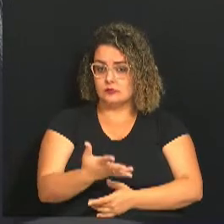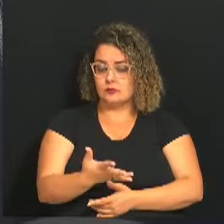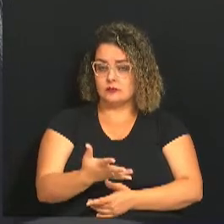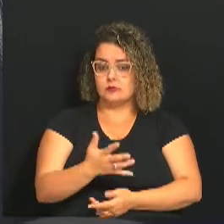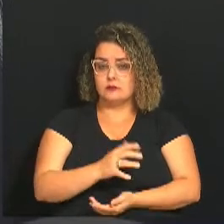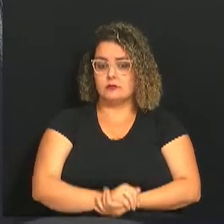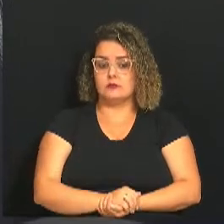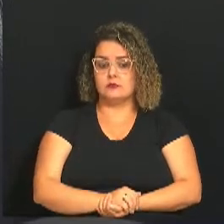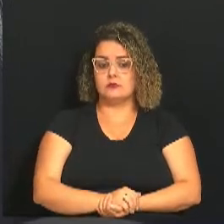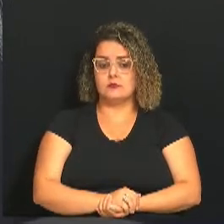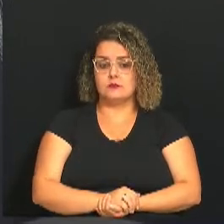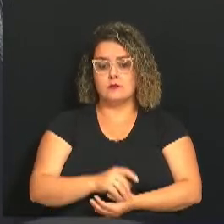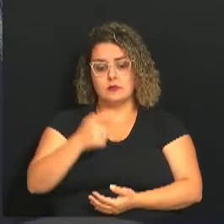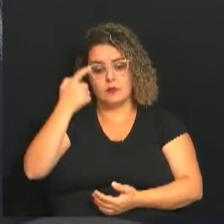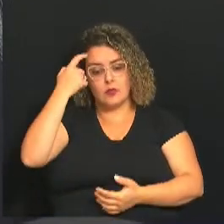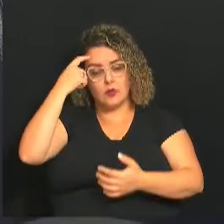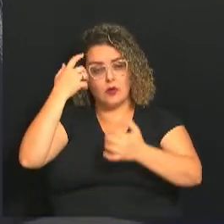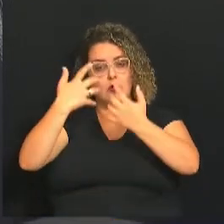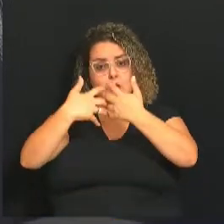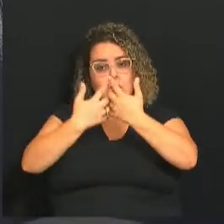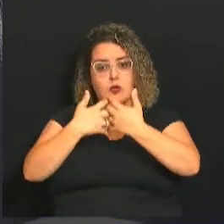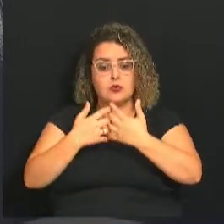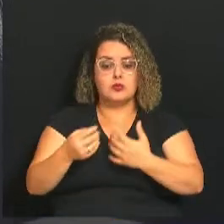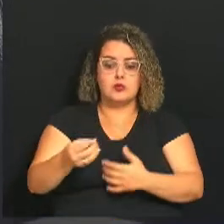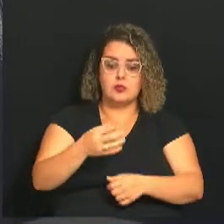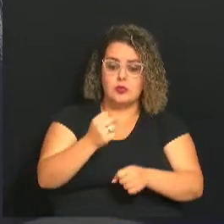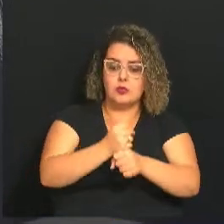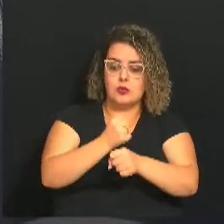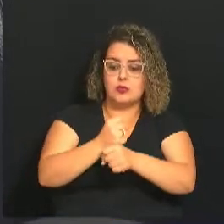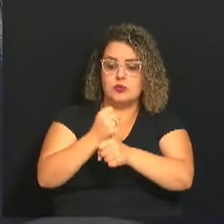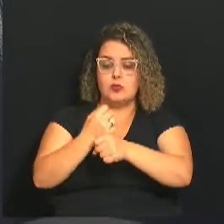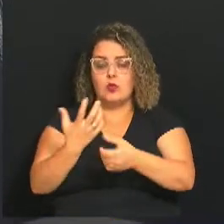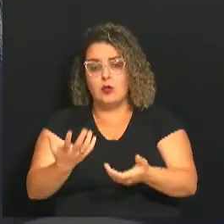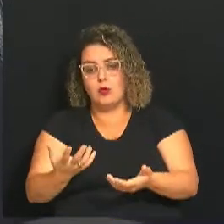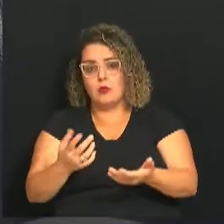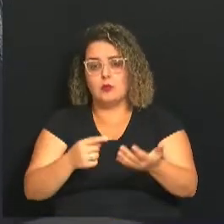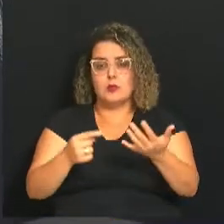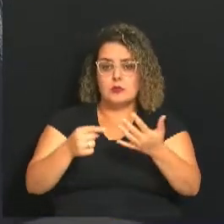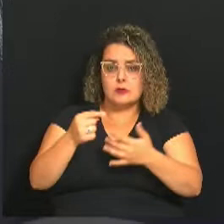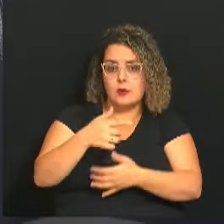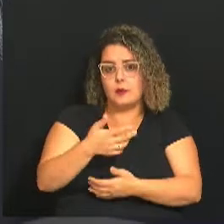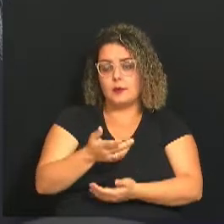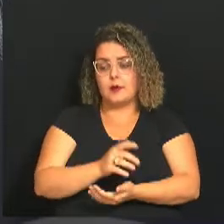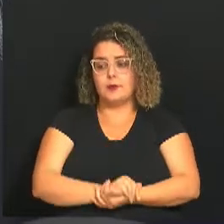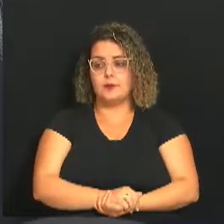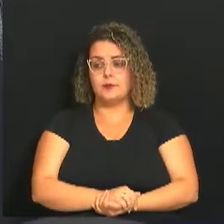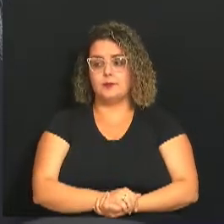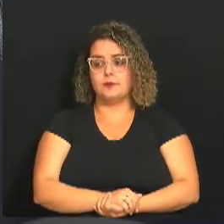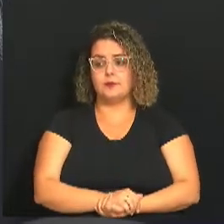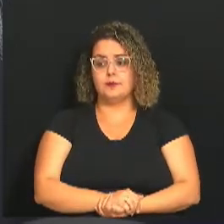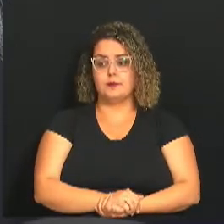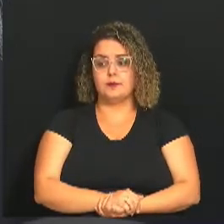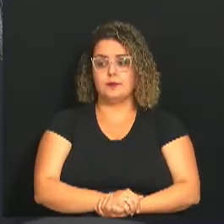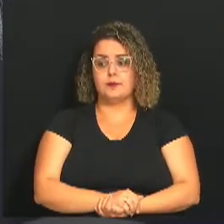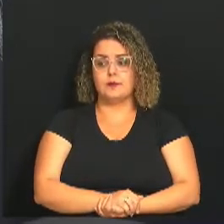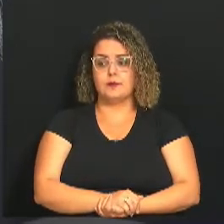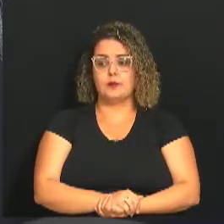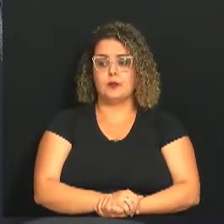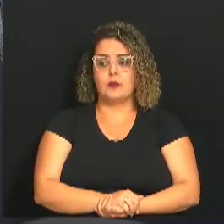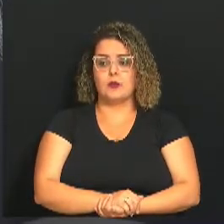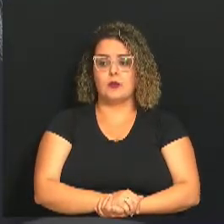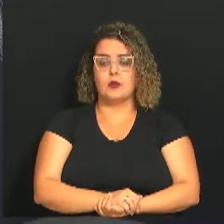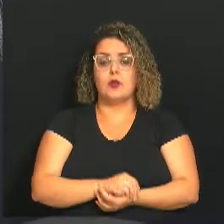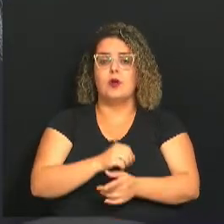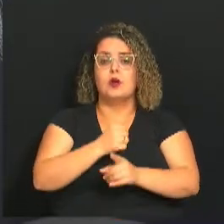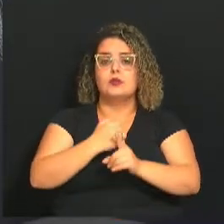uma reflexão, de novas obras, enfim, e a sociedade, o